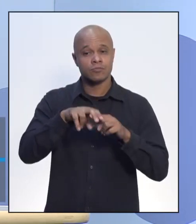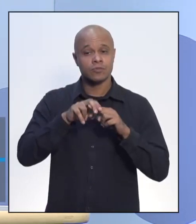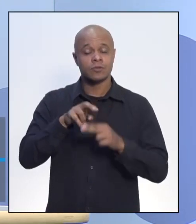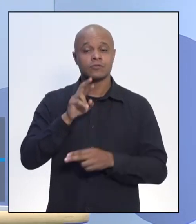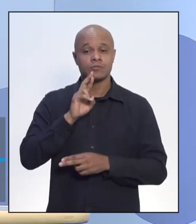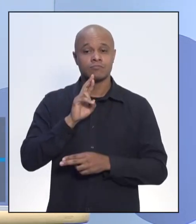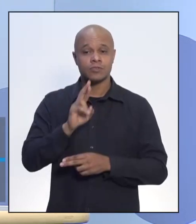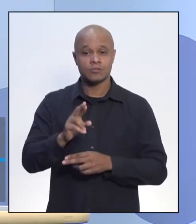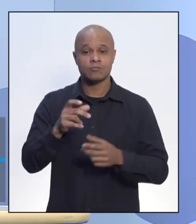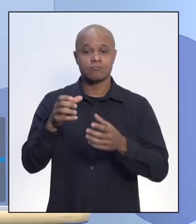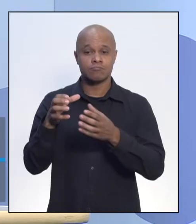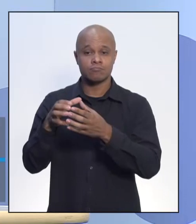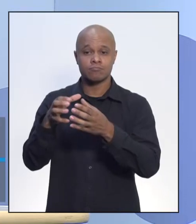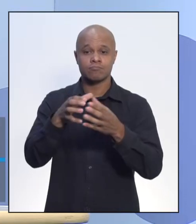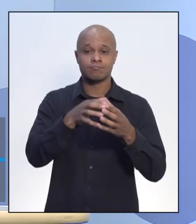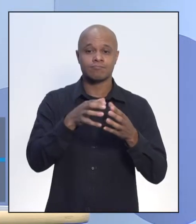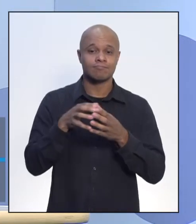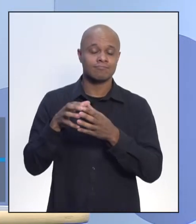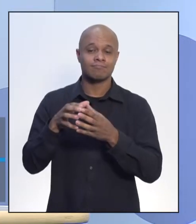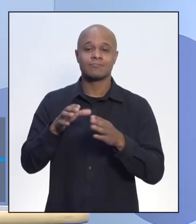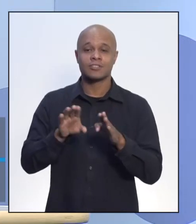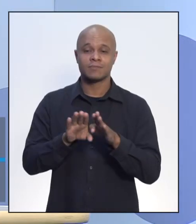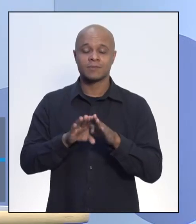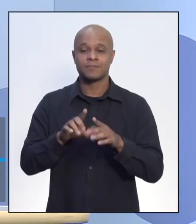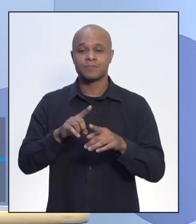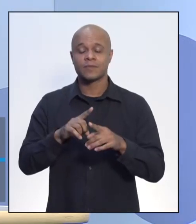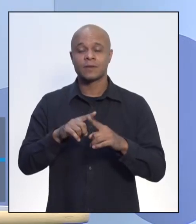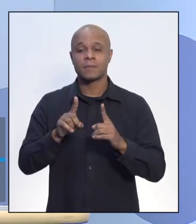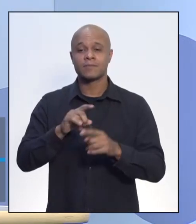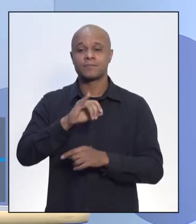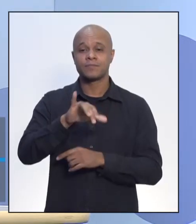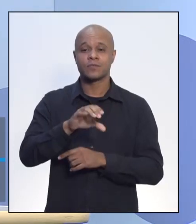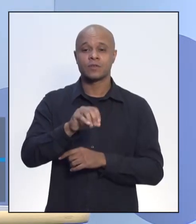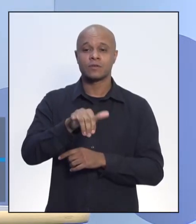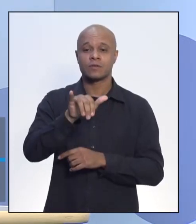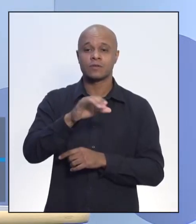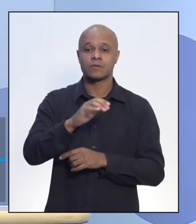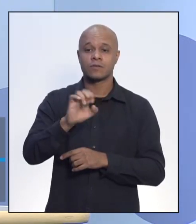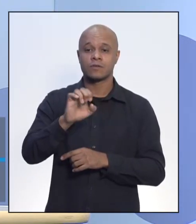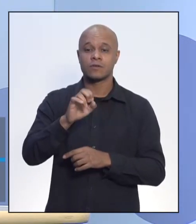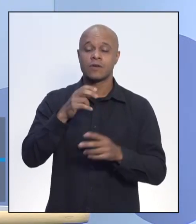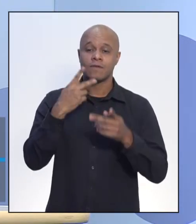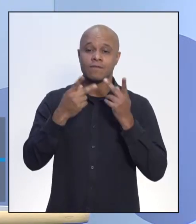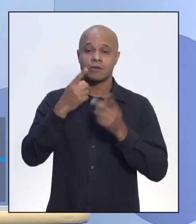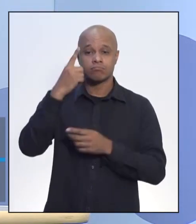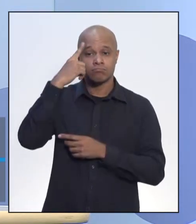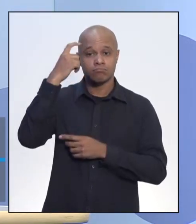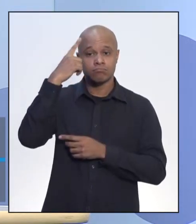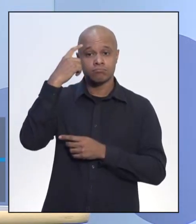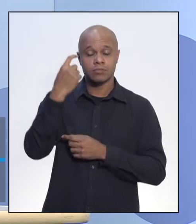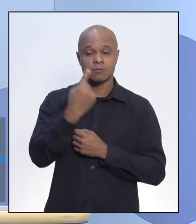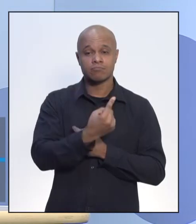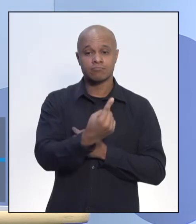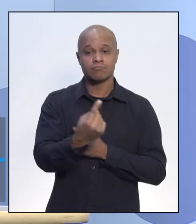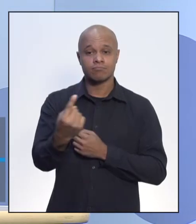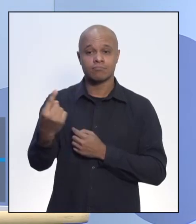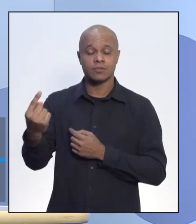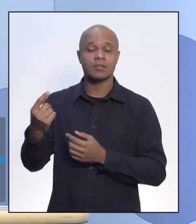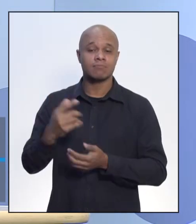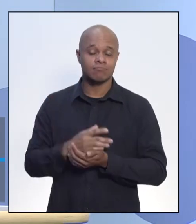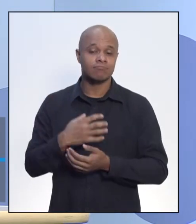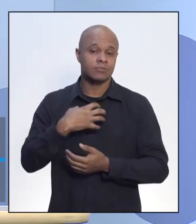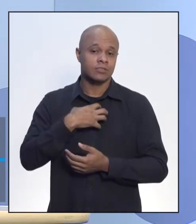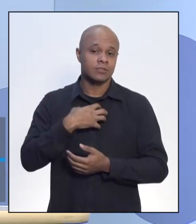e território, tá? Já a Joyce disse que são as questões ideológicas, a existência de